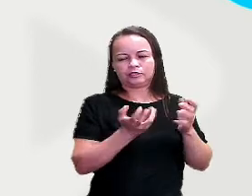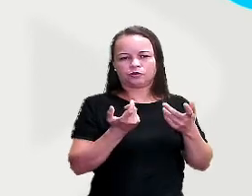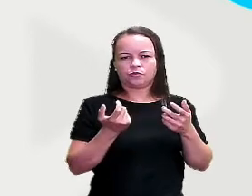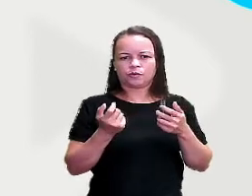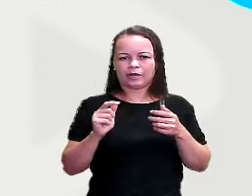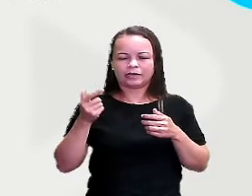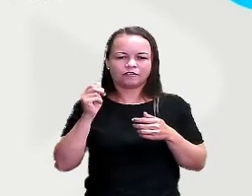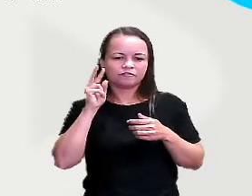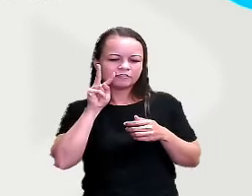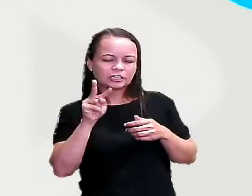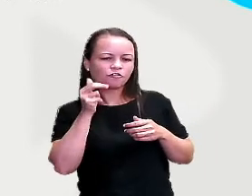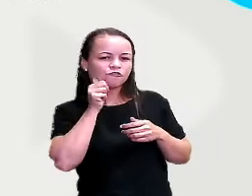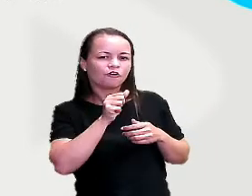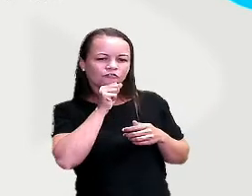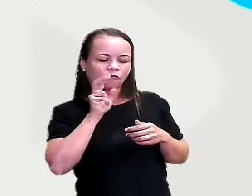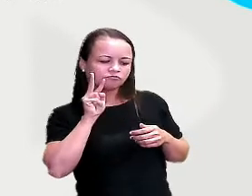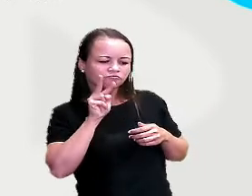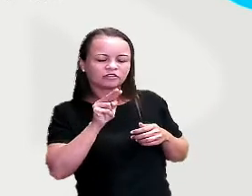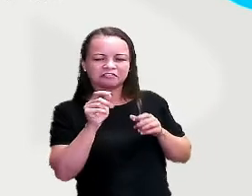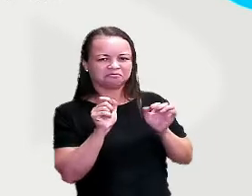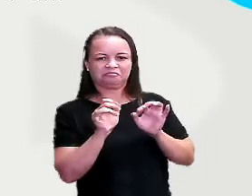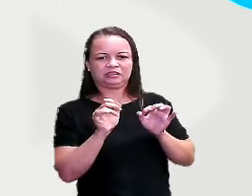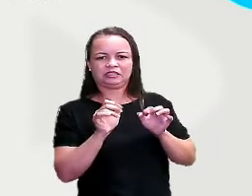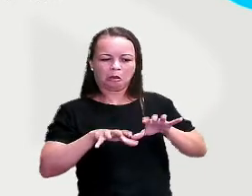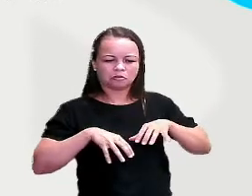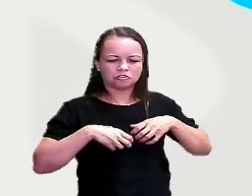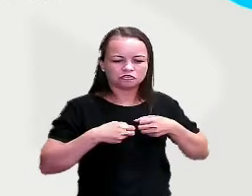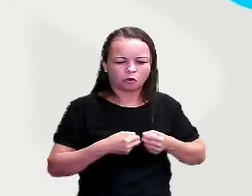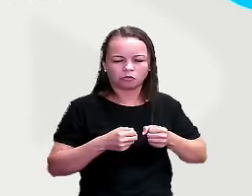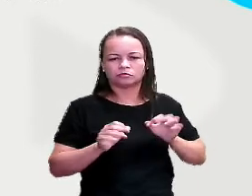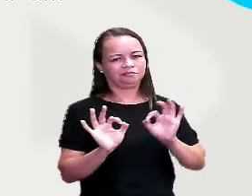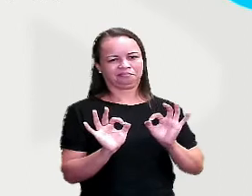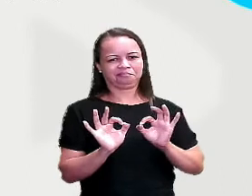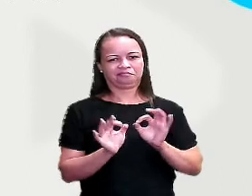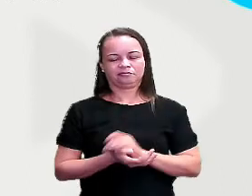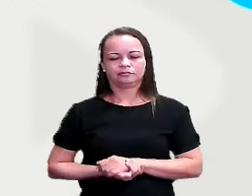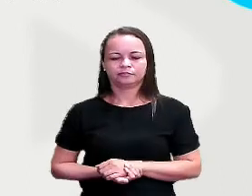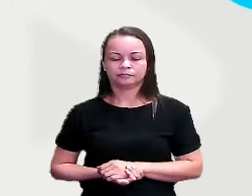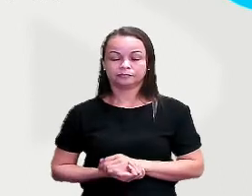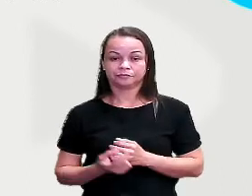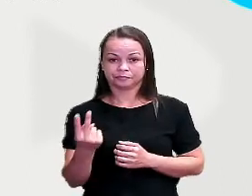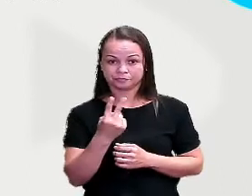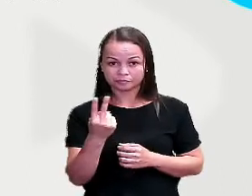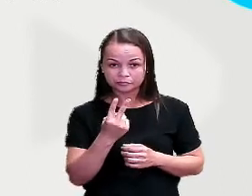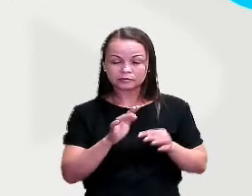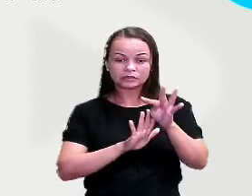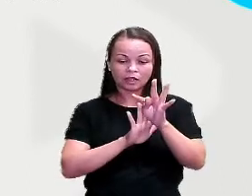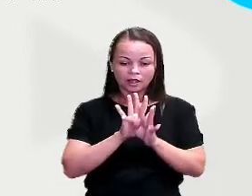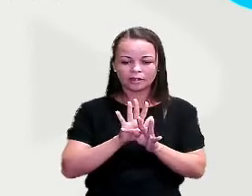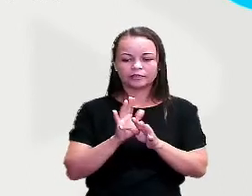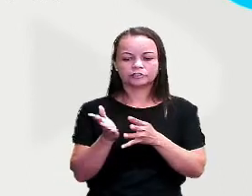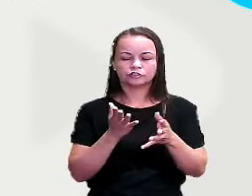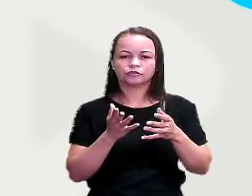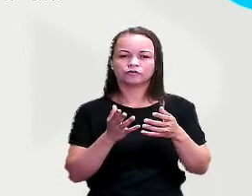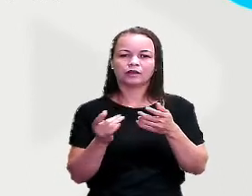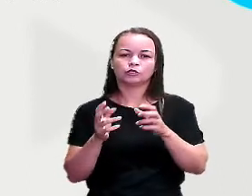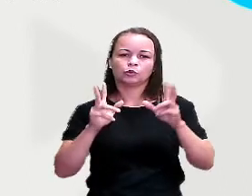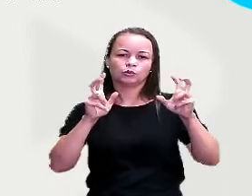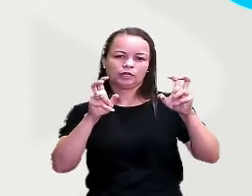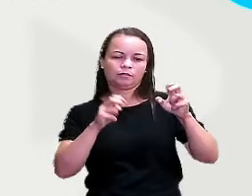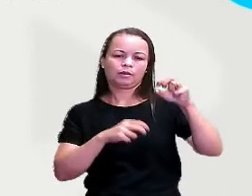vovó. Então vamos pensar um pouco aqui, ó. Embora os dois textos tratem do termo maratonar a